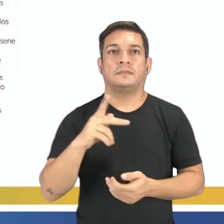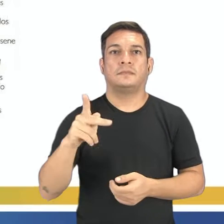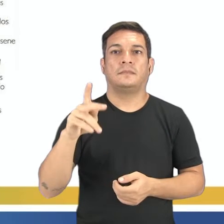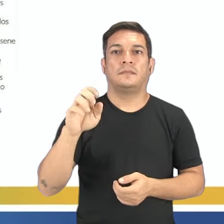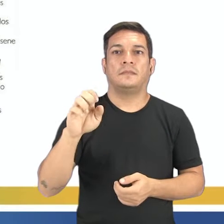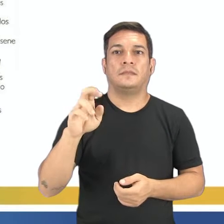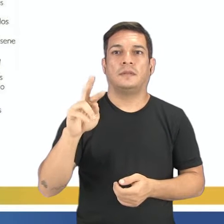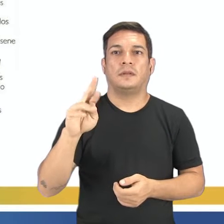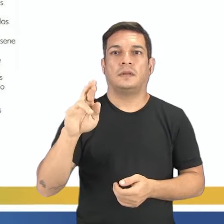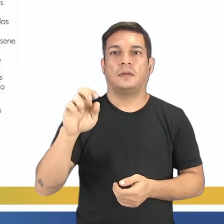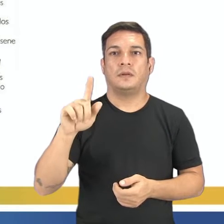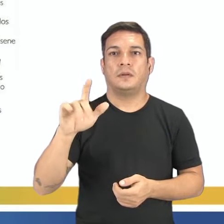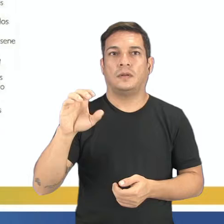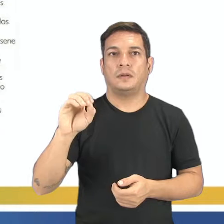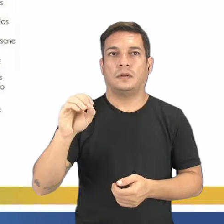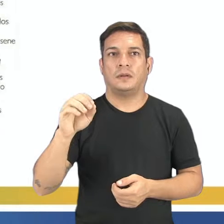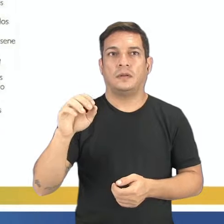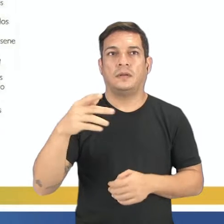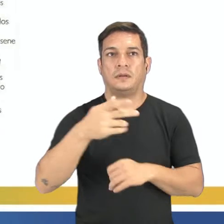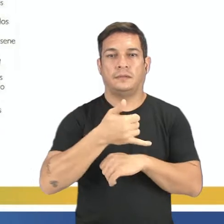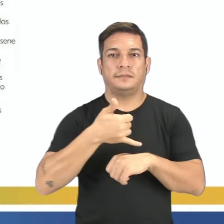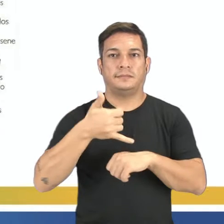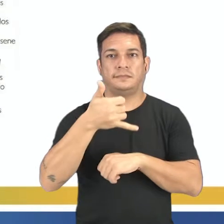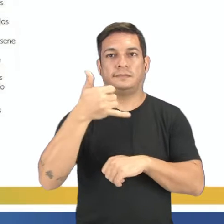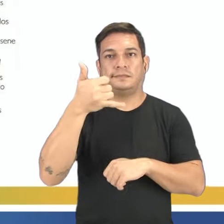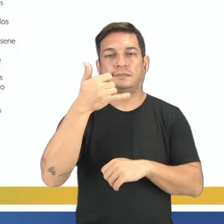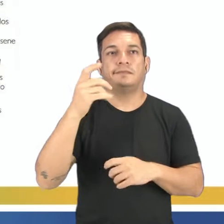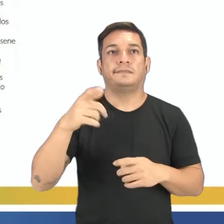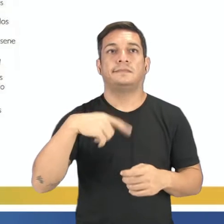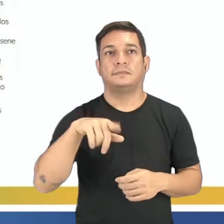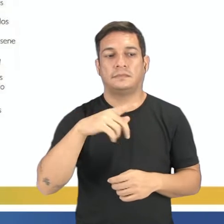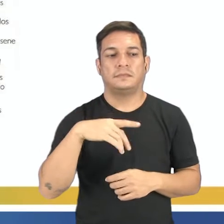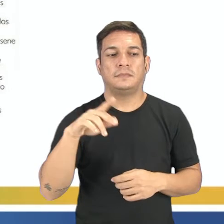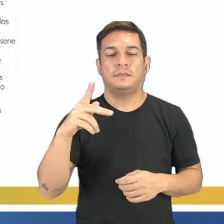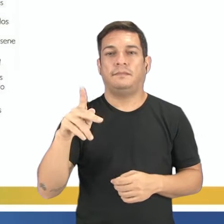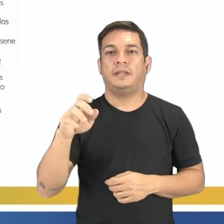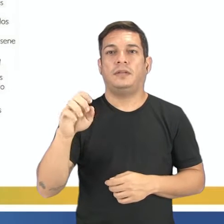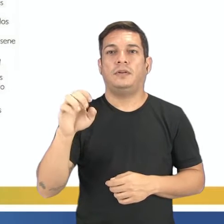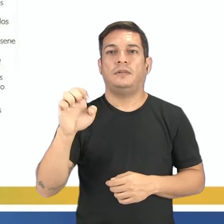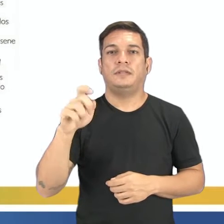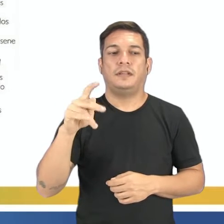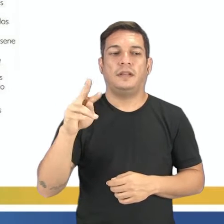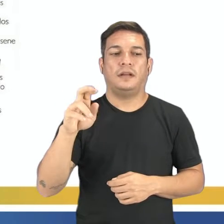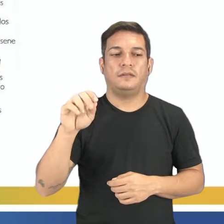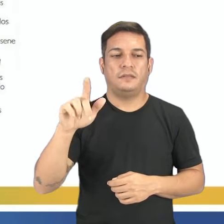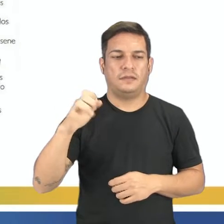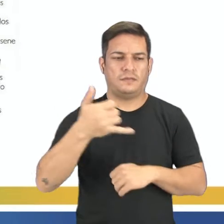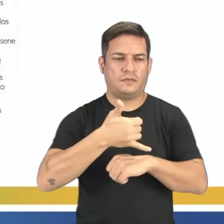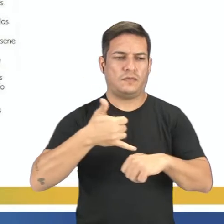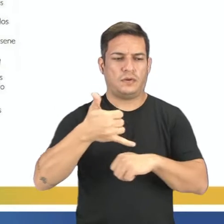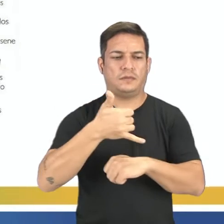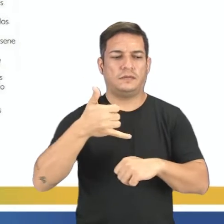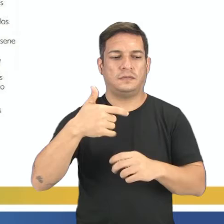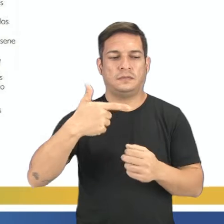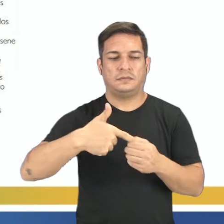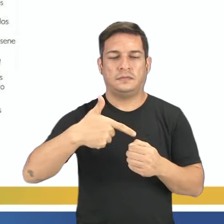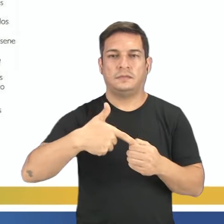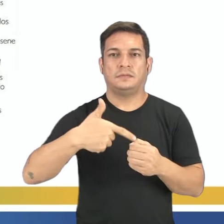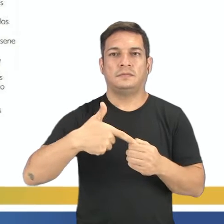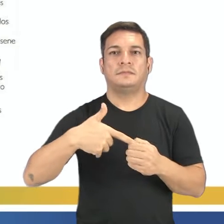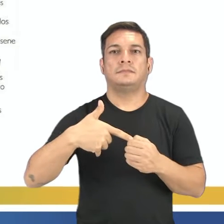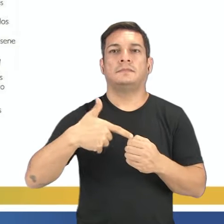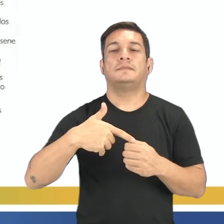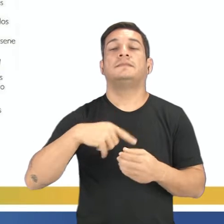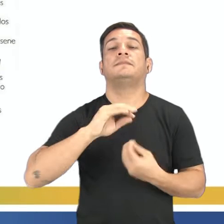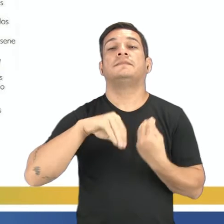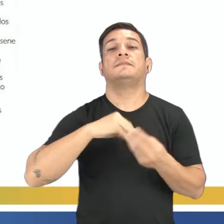Petróleo, você não pode chegar na prova do Enem sem saber sobre petróleo. O que é petróleo? Petróleo ele é uma